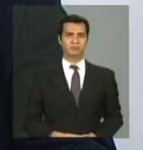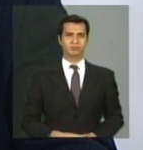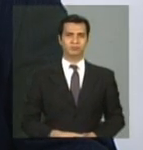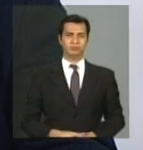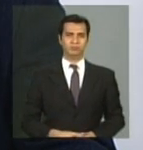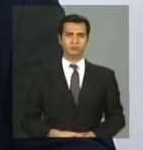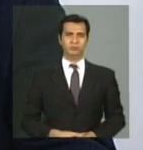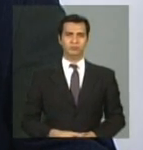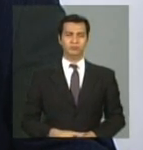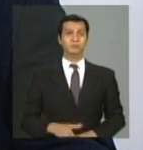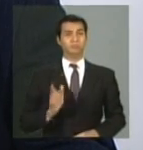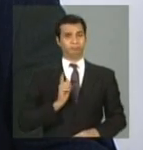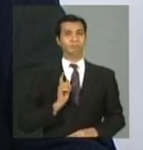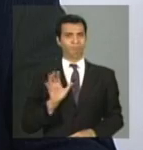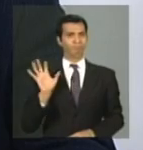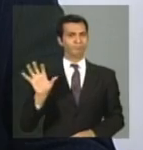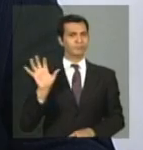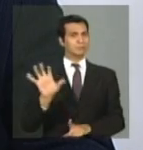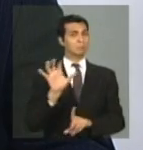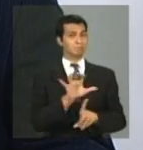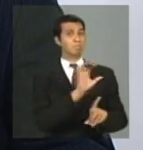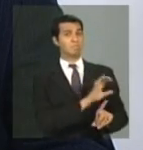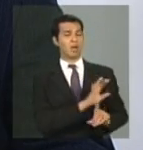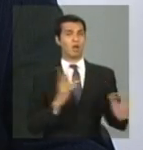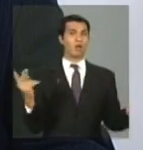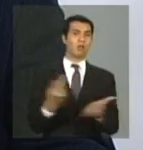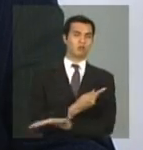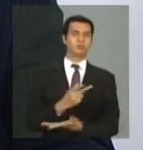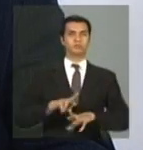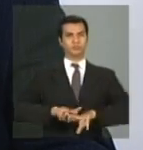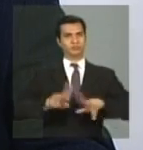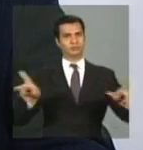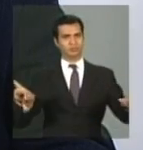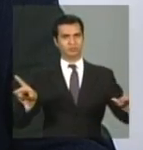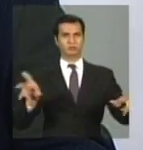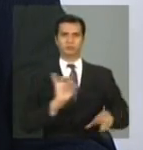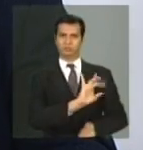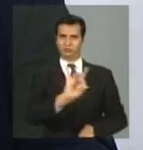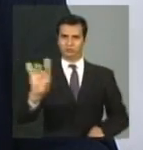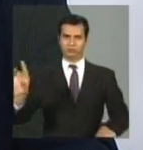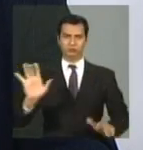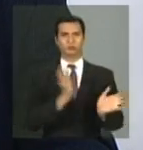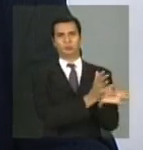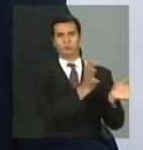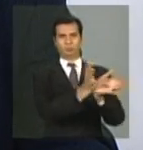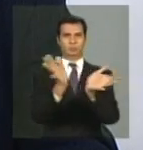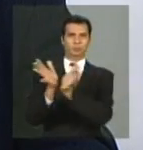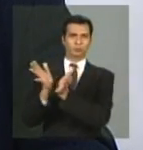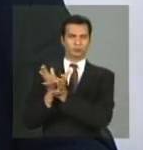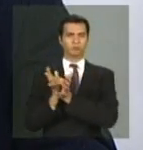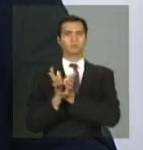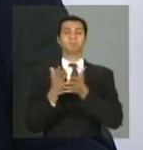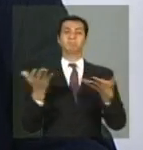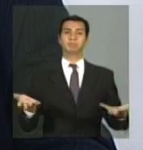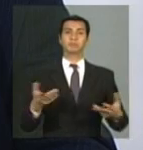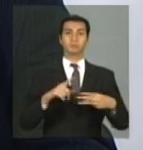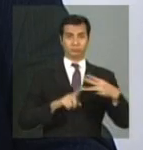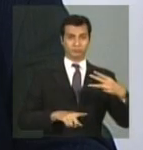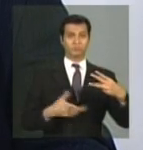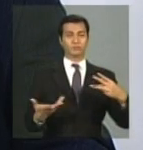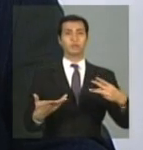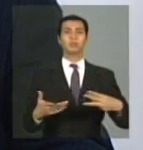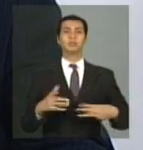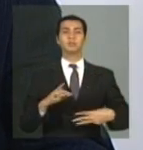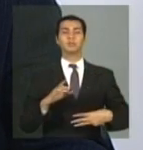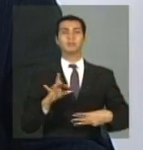Então, há impactos diferentes dessa ação de não localizados em relação aos públicos. Na realidade, é o seguinte: